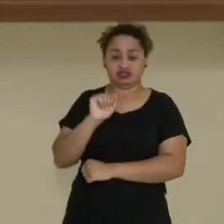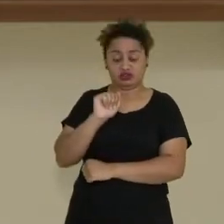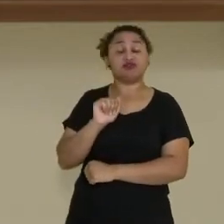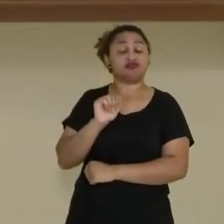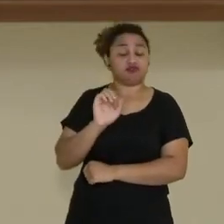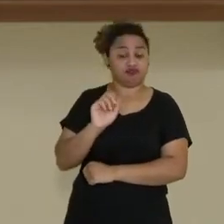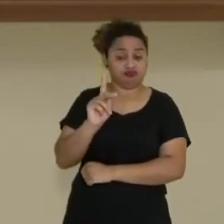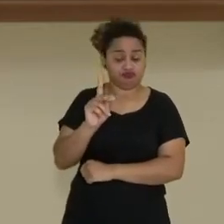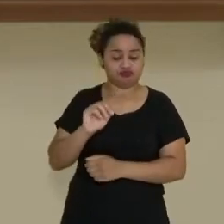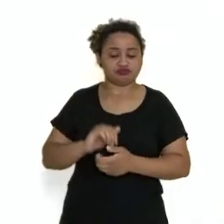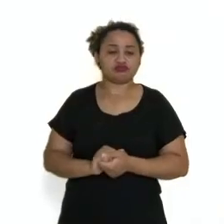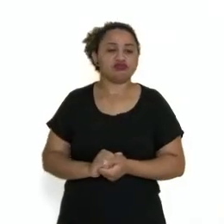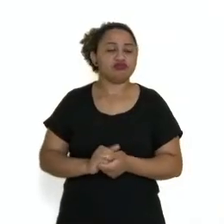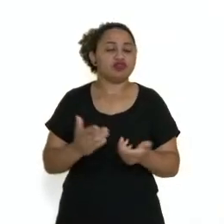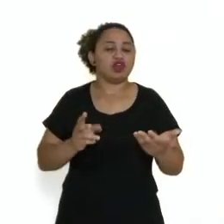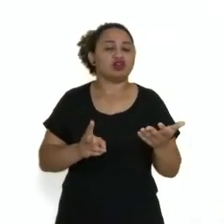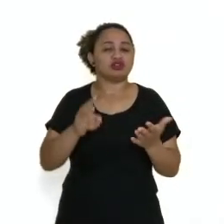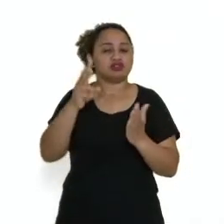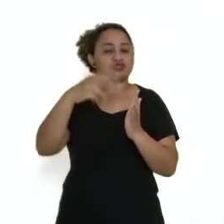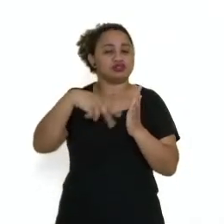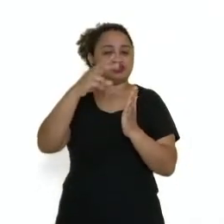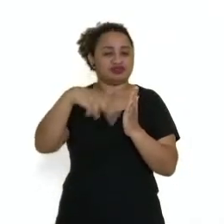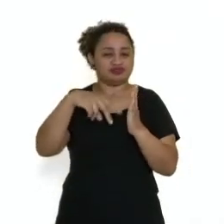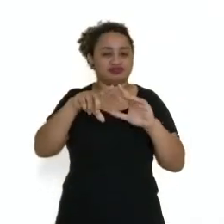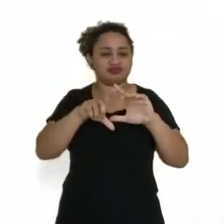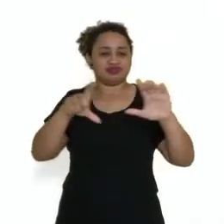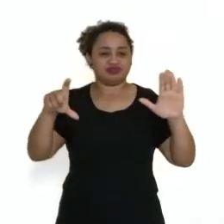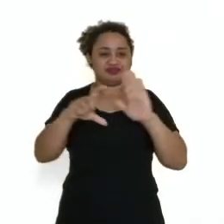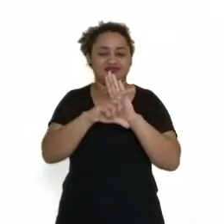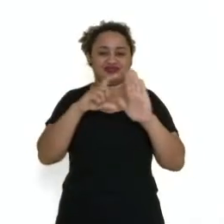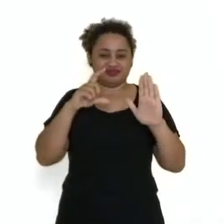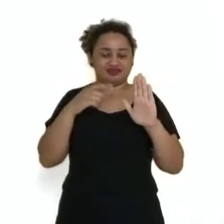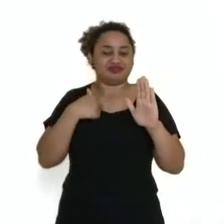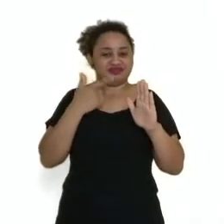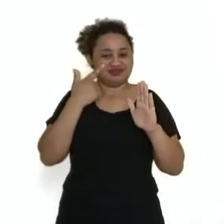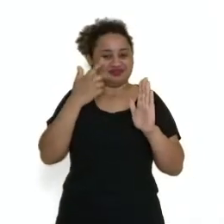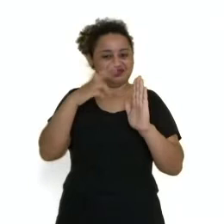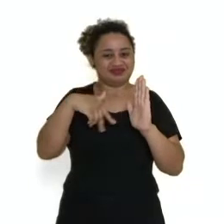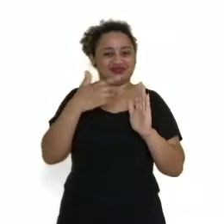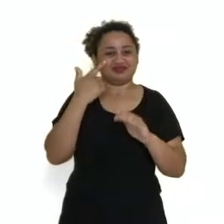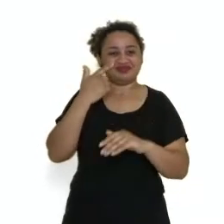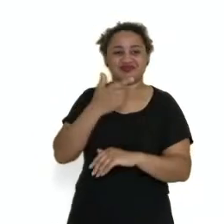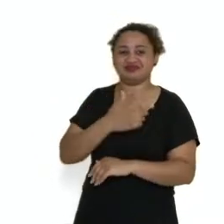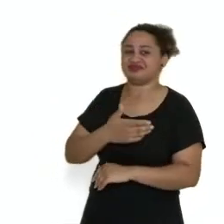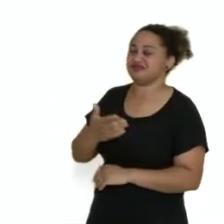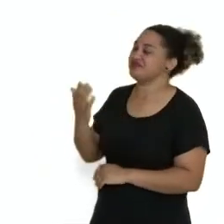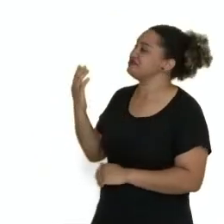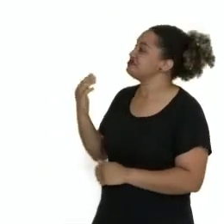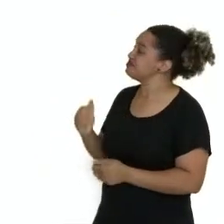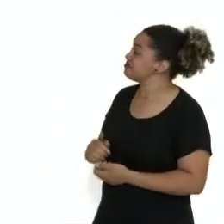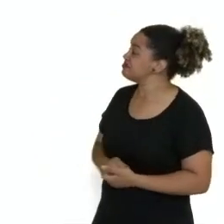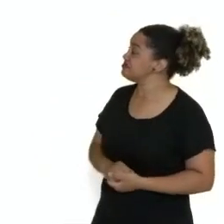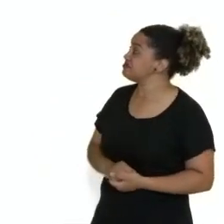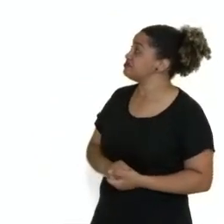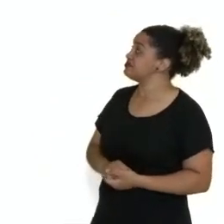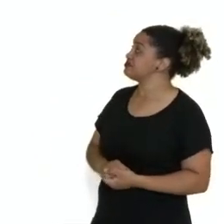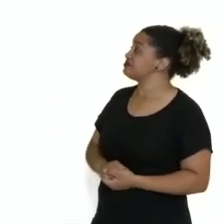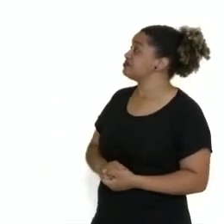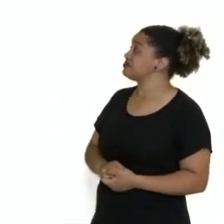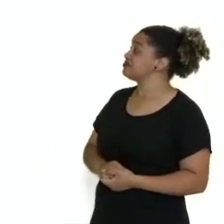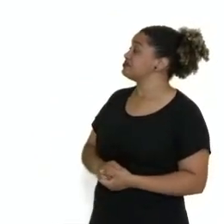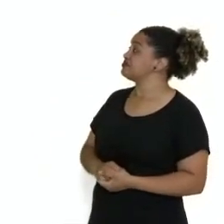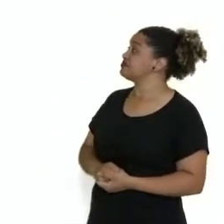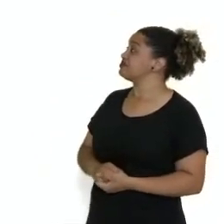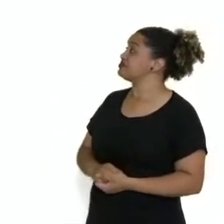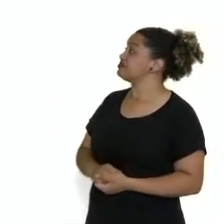vocare. Retomamos a leitura. Entretanto, a partir das oficinas, as produções coletivas